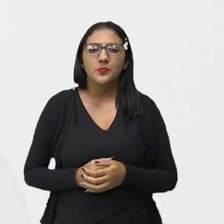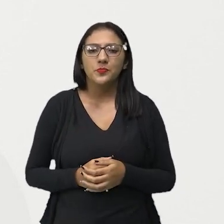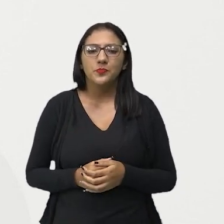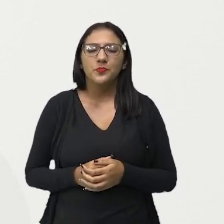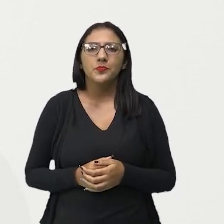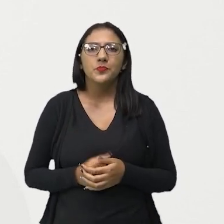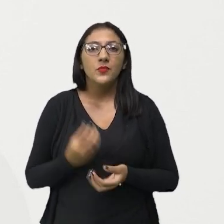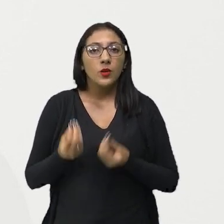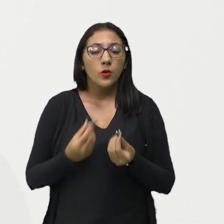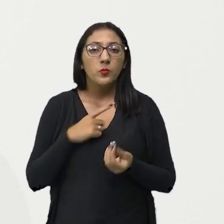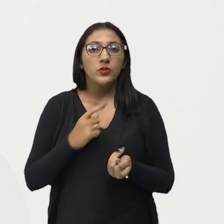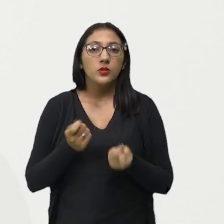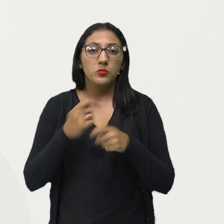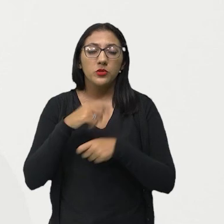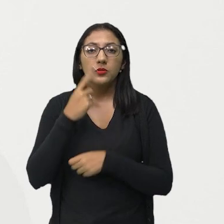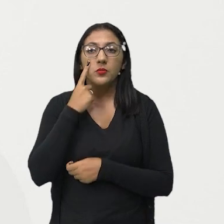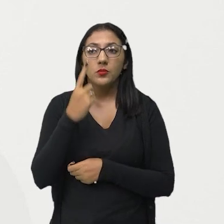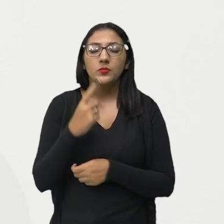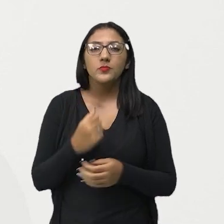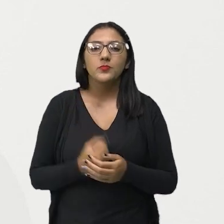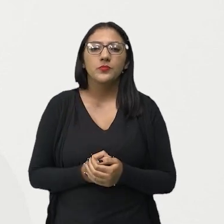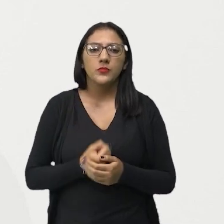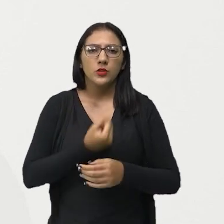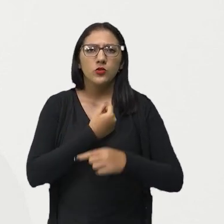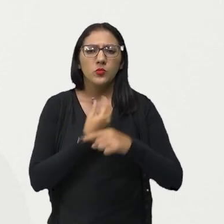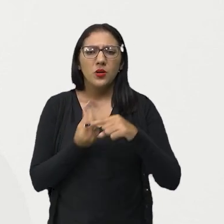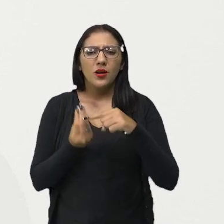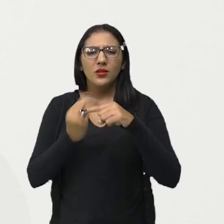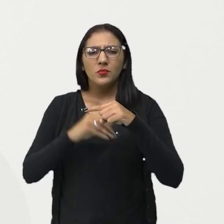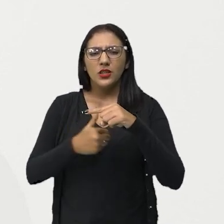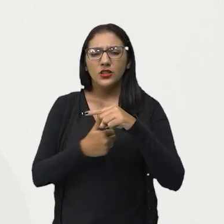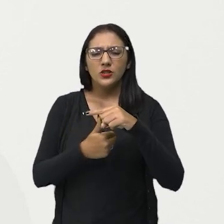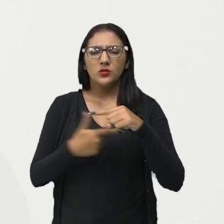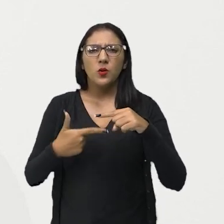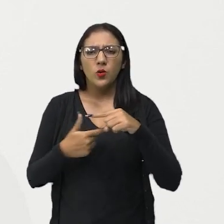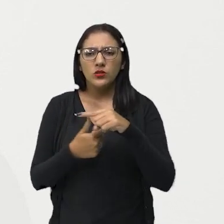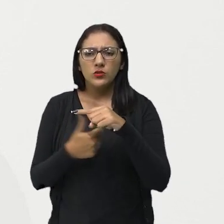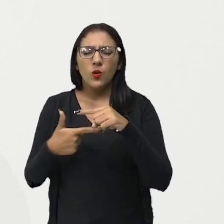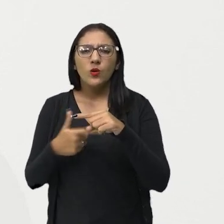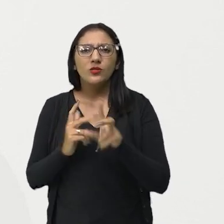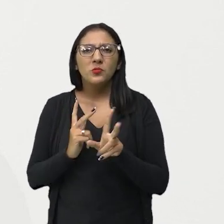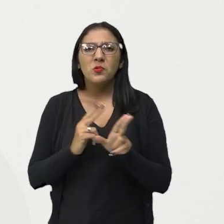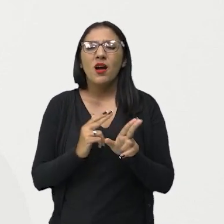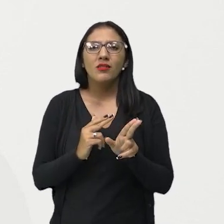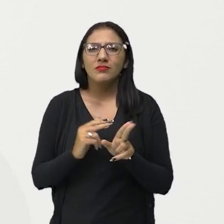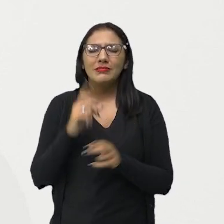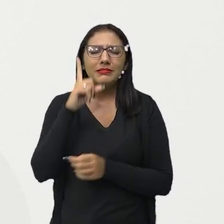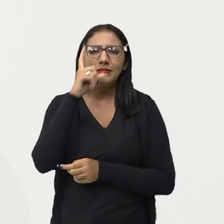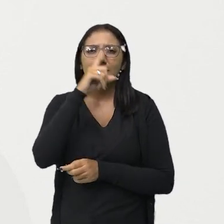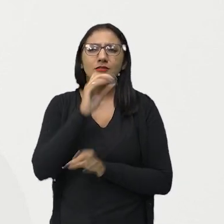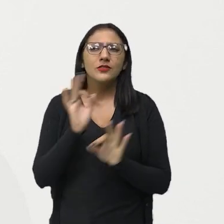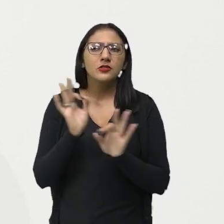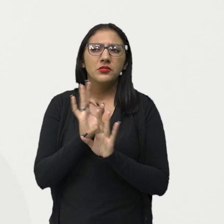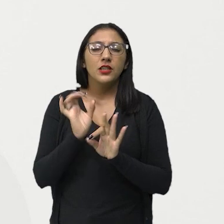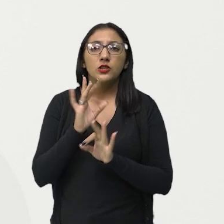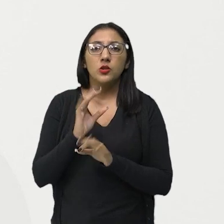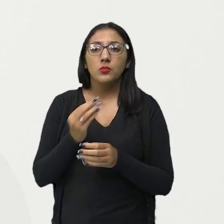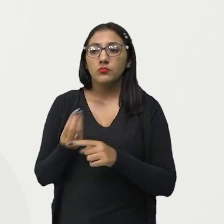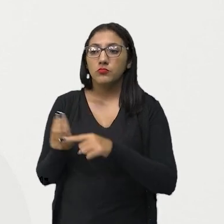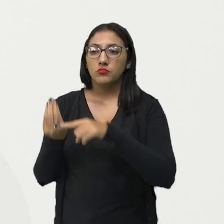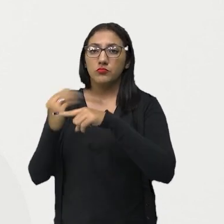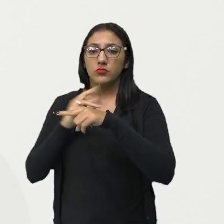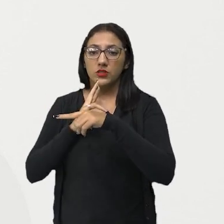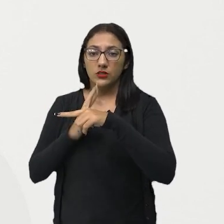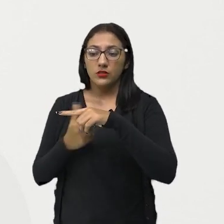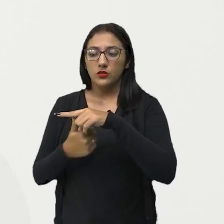eles possuem aí denominadores iguais, eu não vou ter grandes dificuldades. Basta repetir aqui